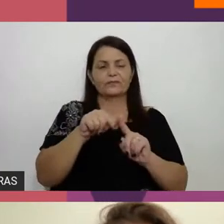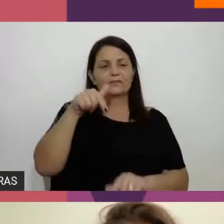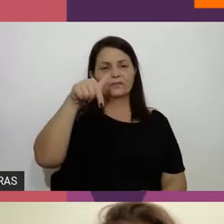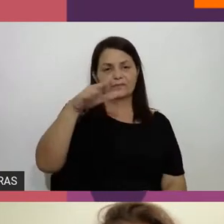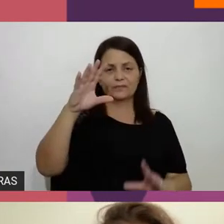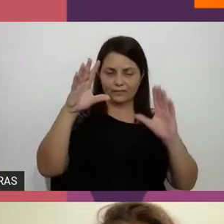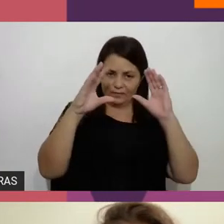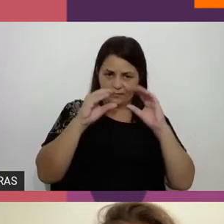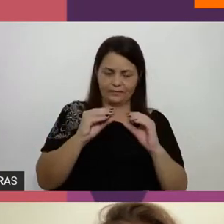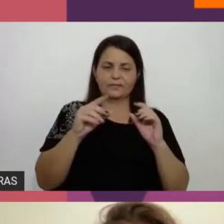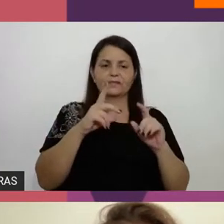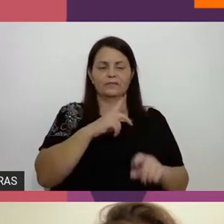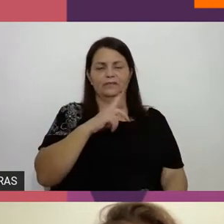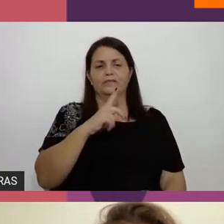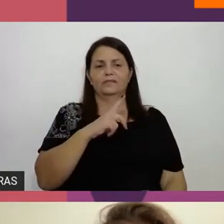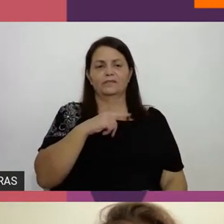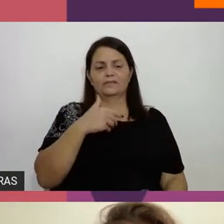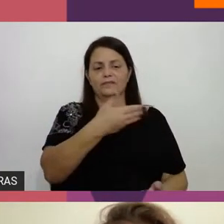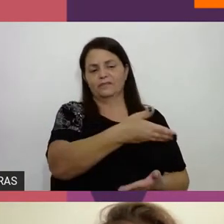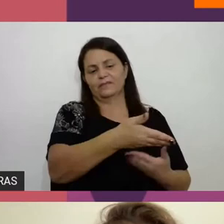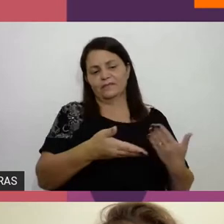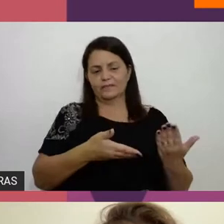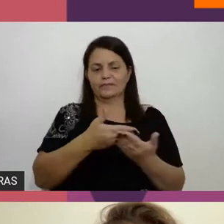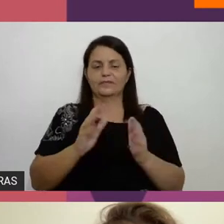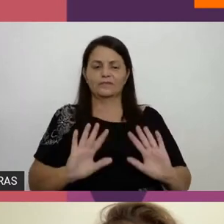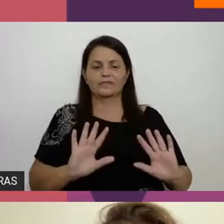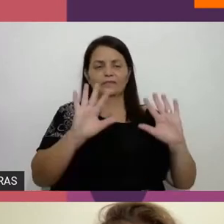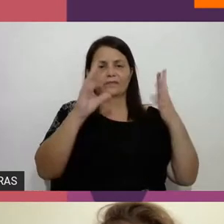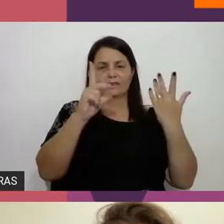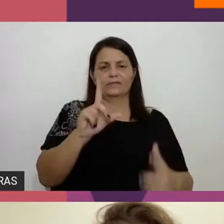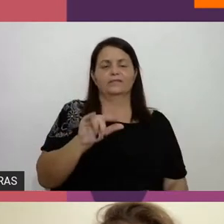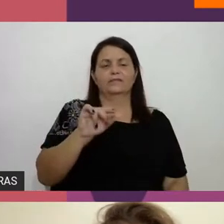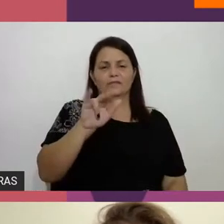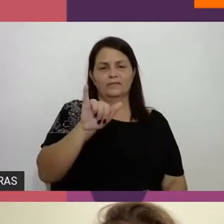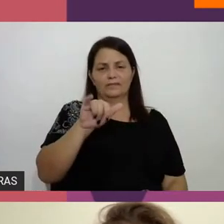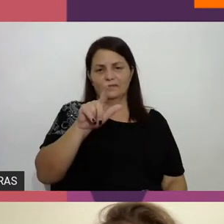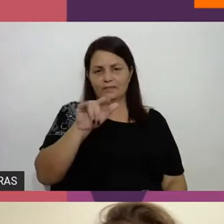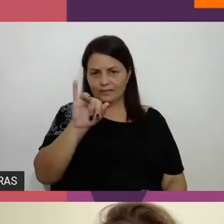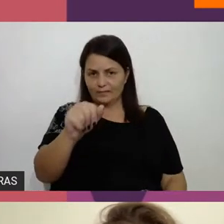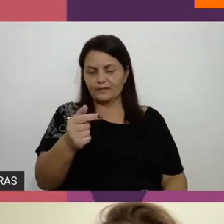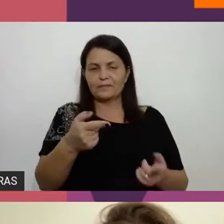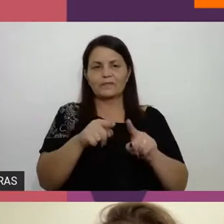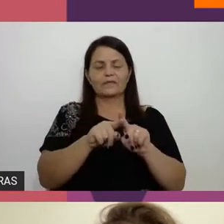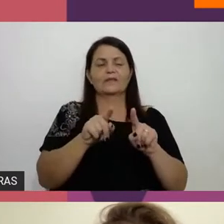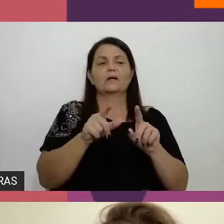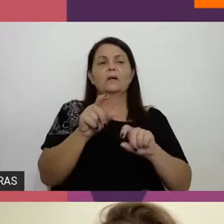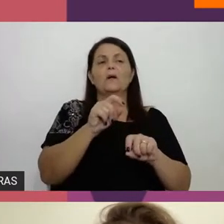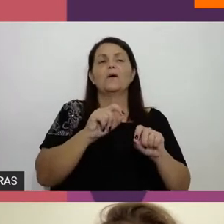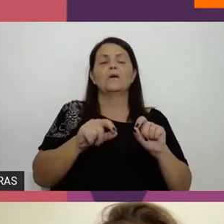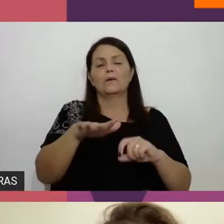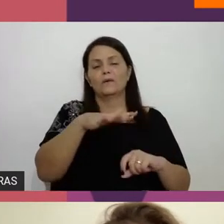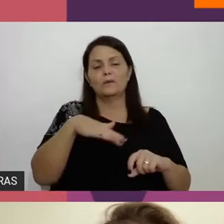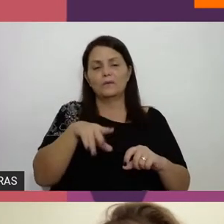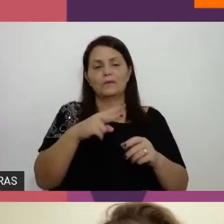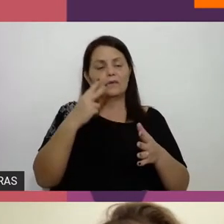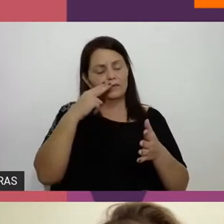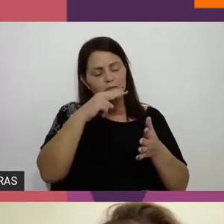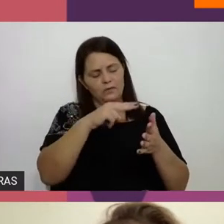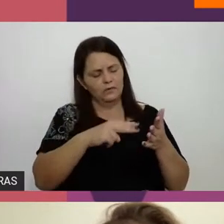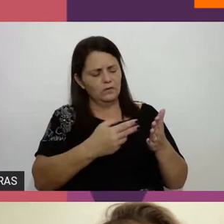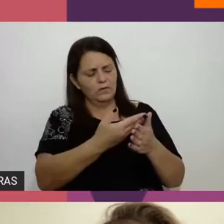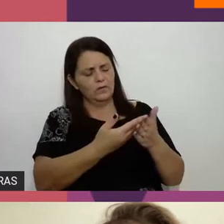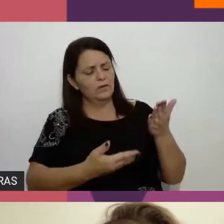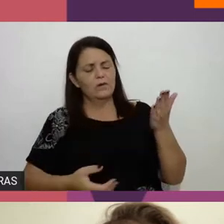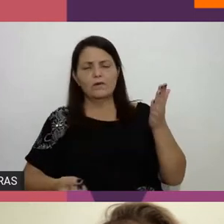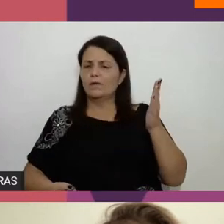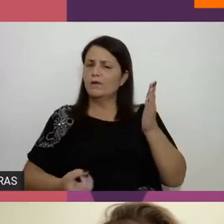como eu disse temos essa mesa em homenagem a Lygia Fagundes Telles onde haverá a primeira leitura de